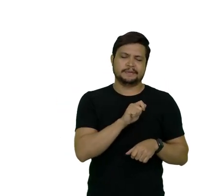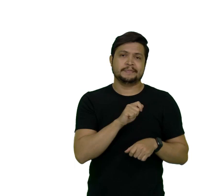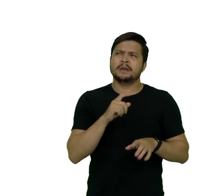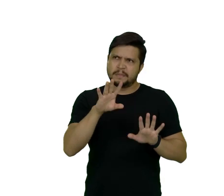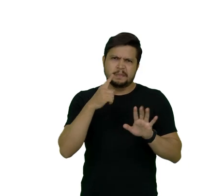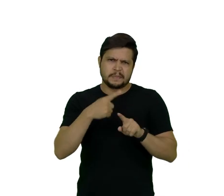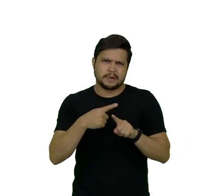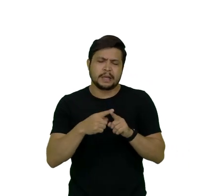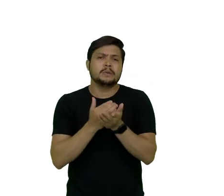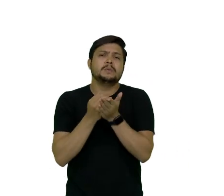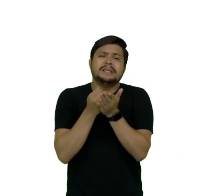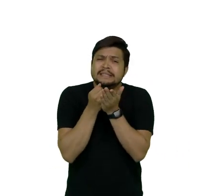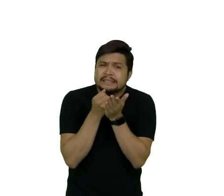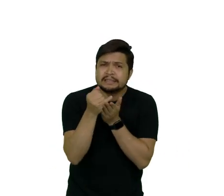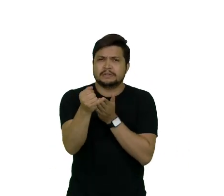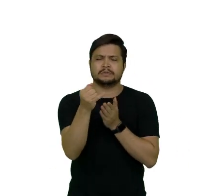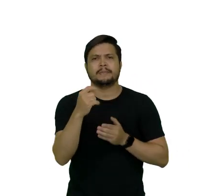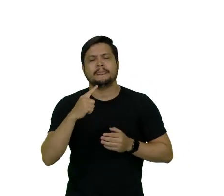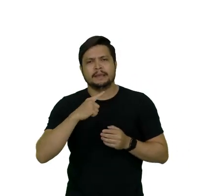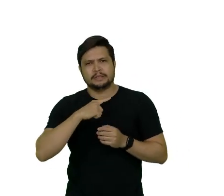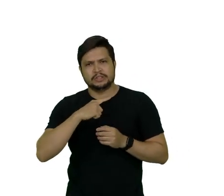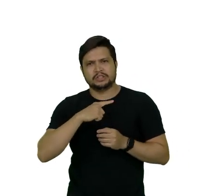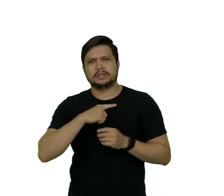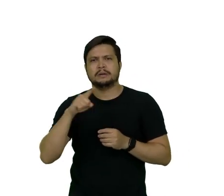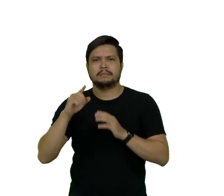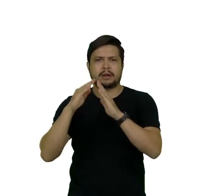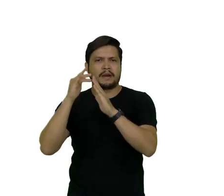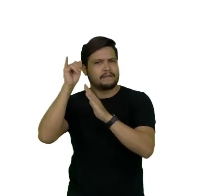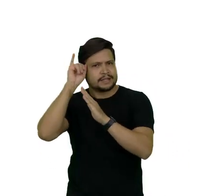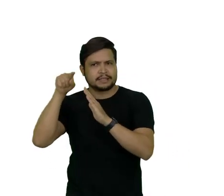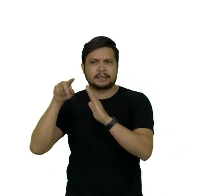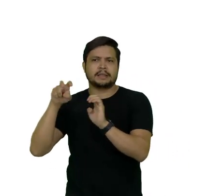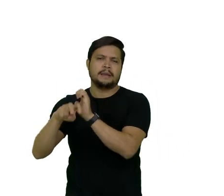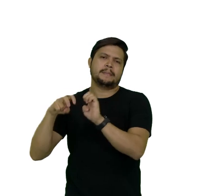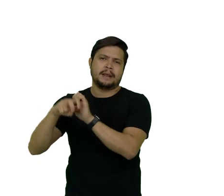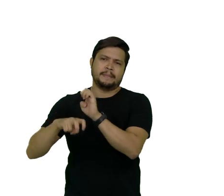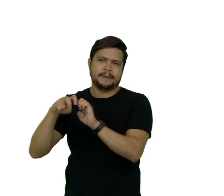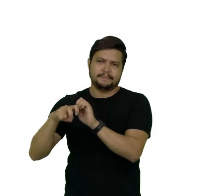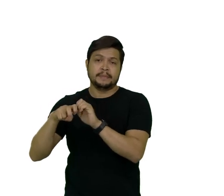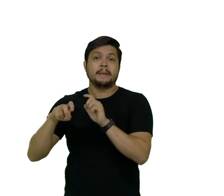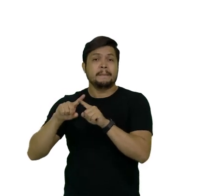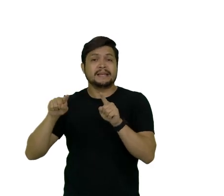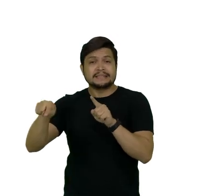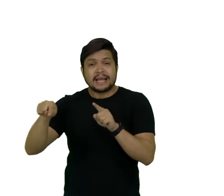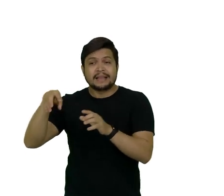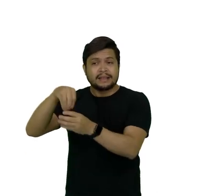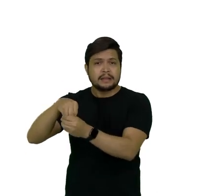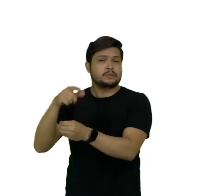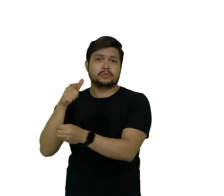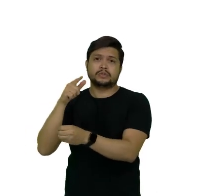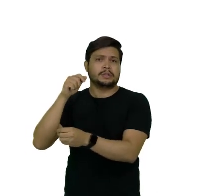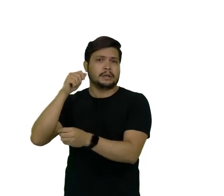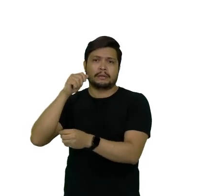começo, a gente só tinha aula de caprino e ovino na Embrapa. Porque a fazenda que tinha era a fazenda da Embrapa. E na fazenda da Embrapa não tinha